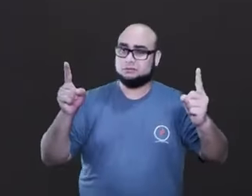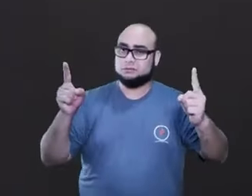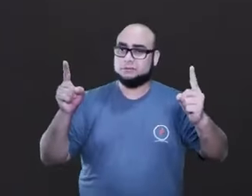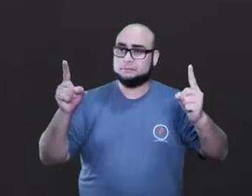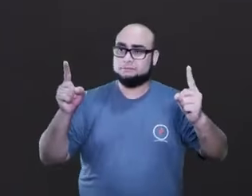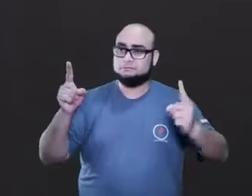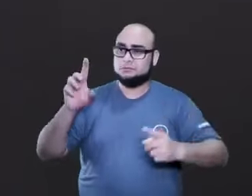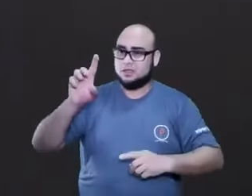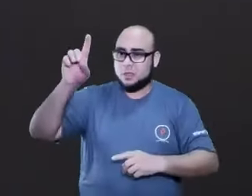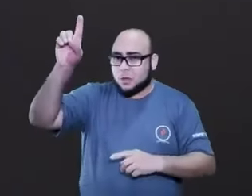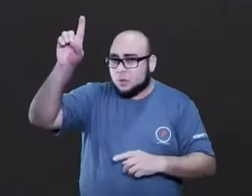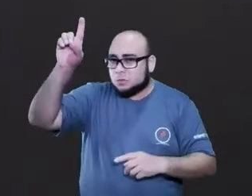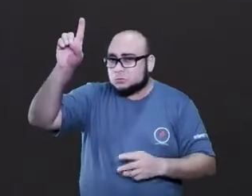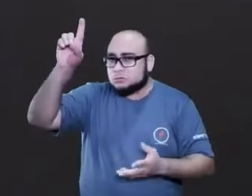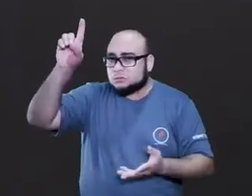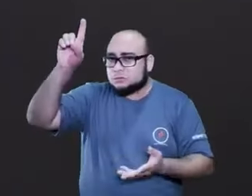Deus.